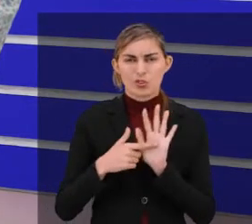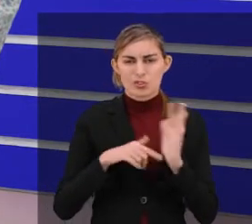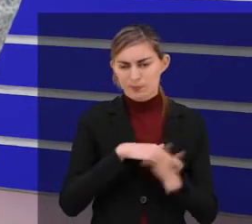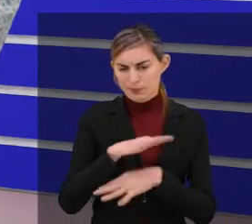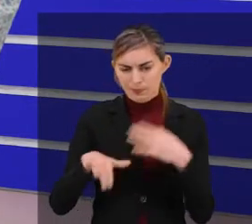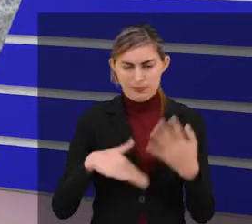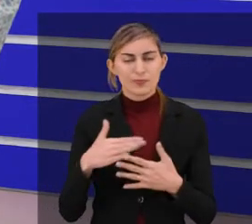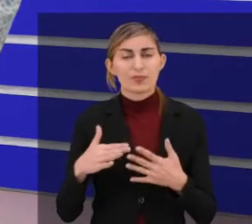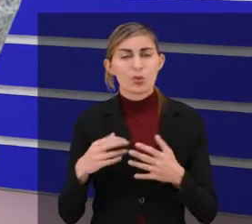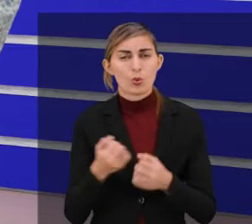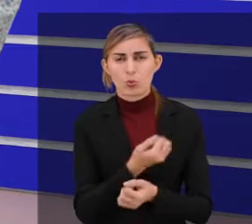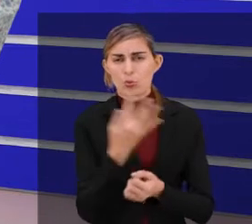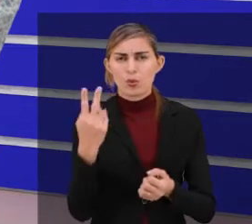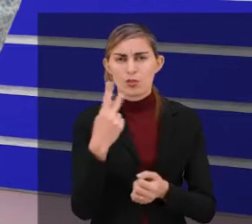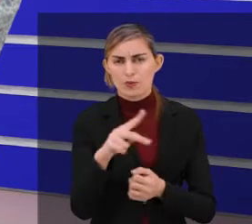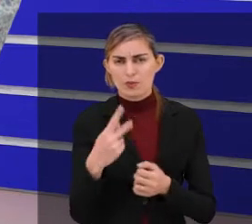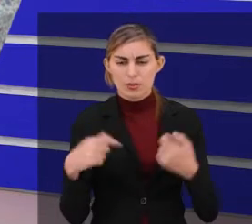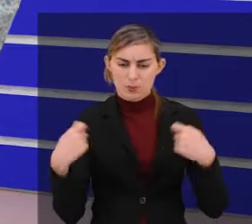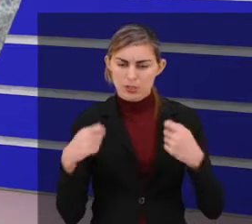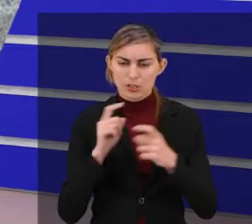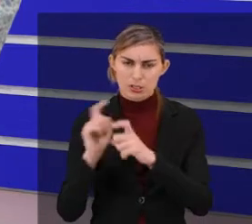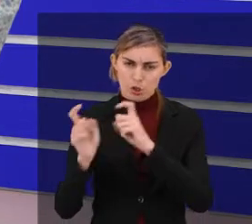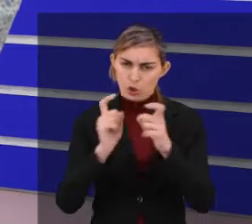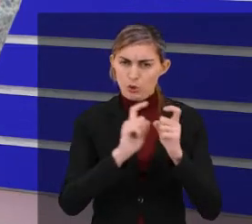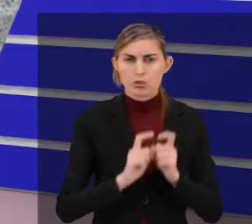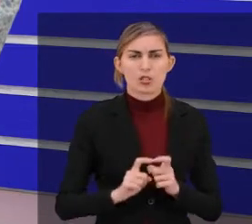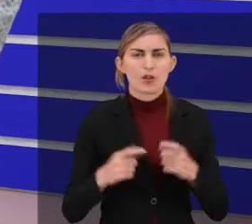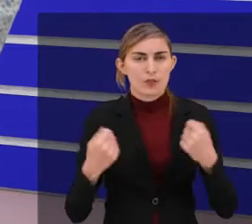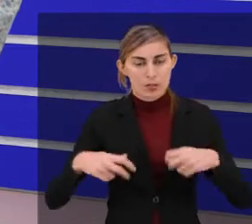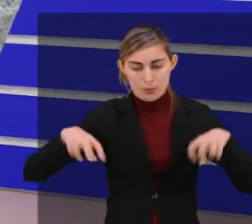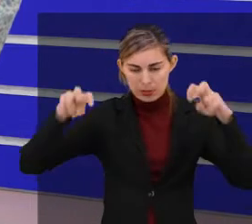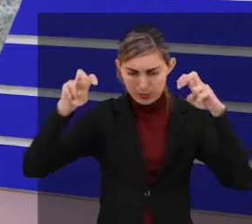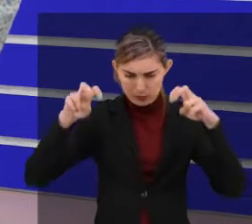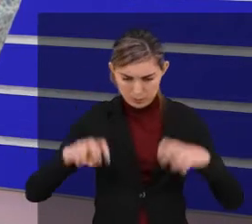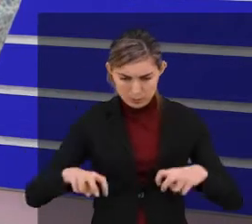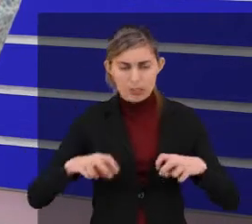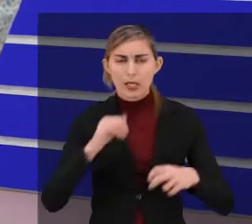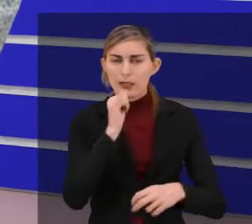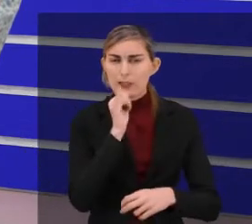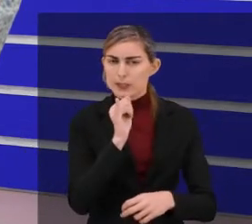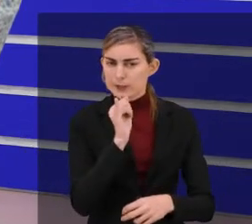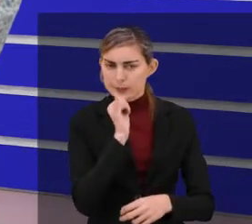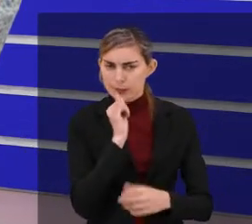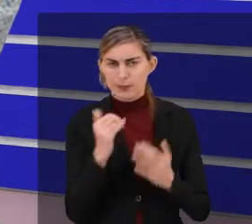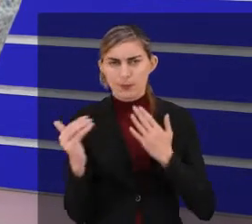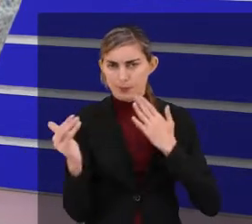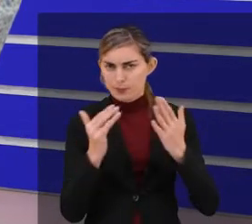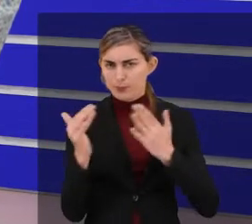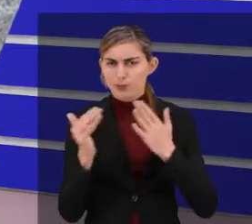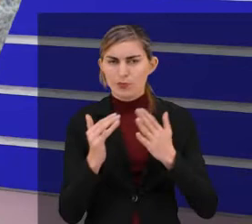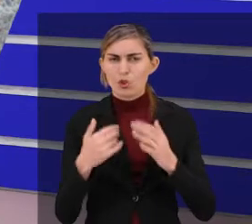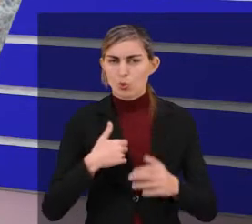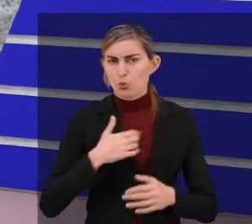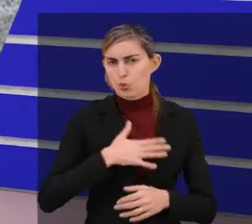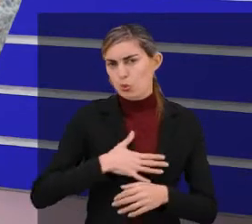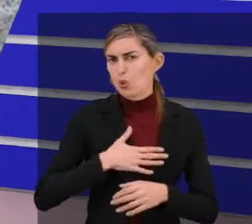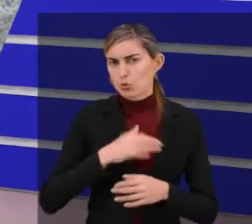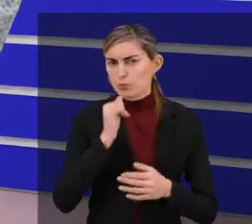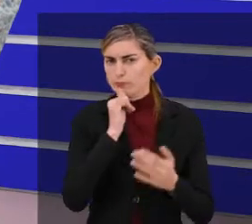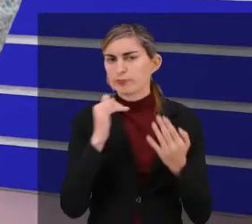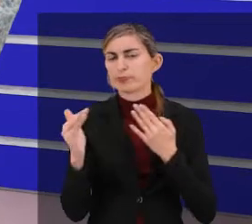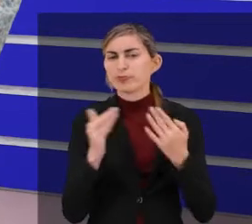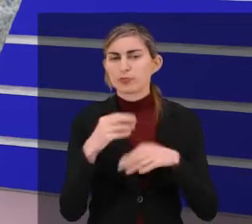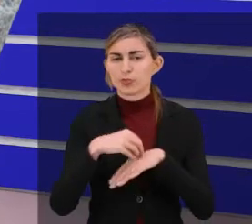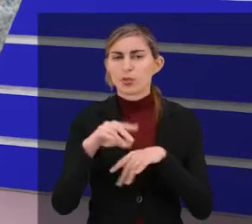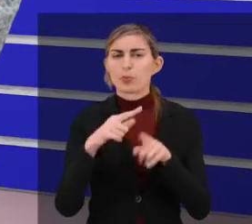desordem, porque quando você precisa negociar, você tem que sentar. Eu vou dar um exemplo, eu gosto muito de dar o